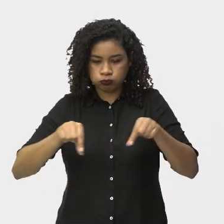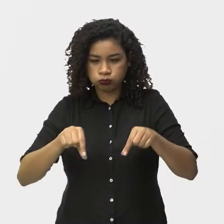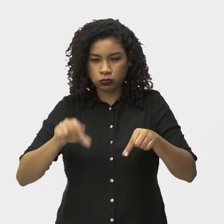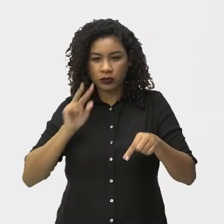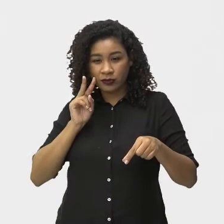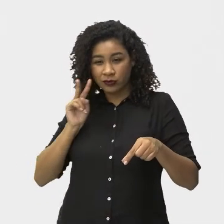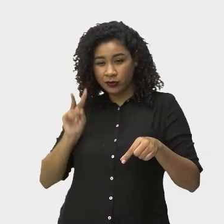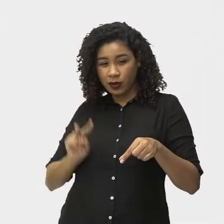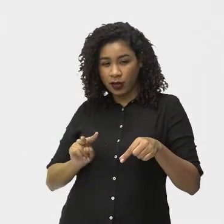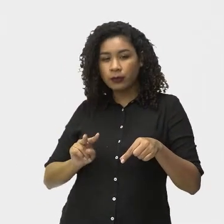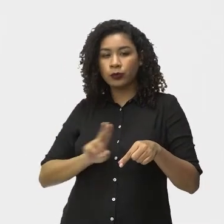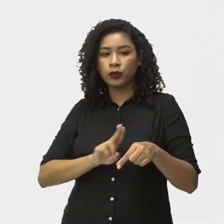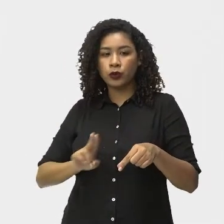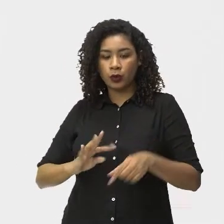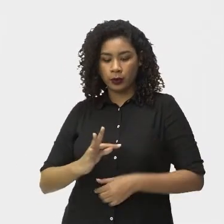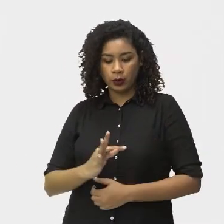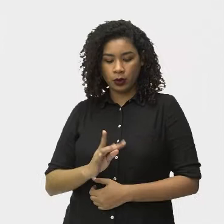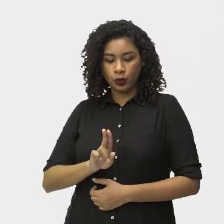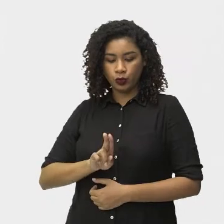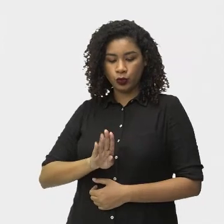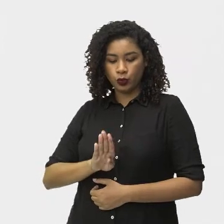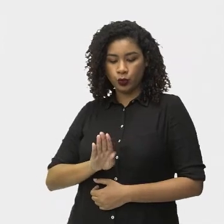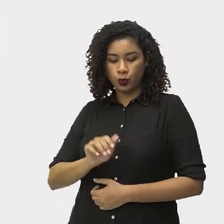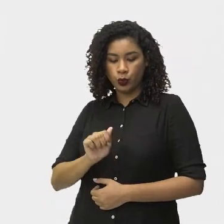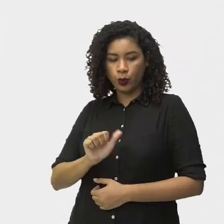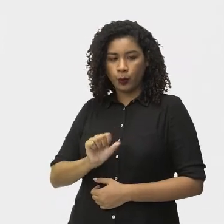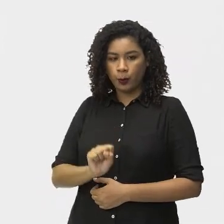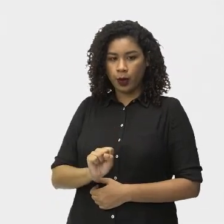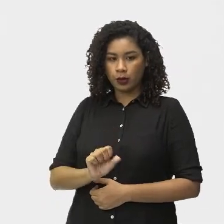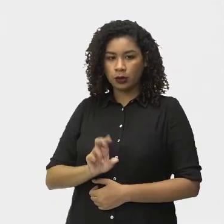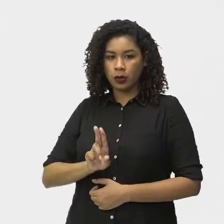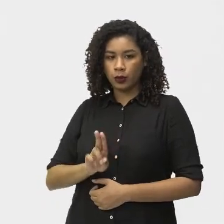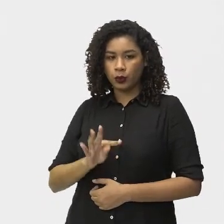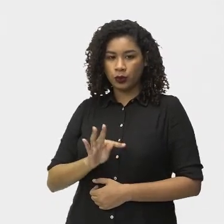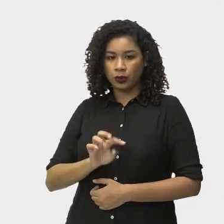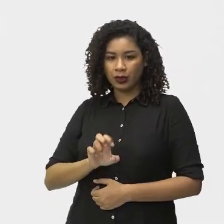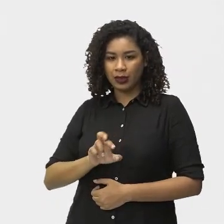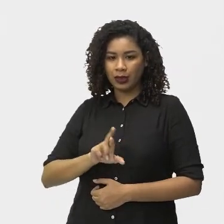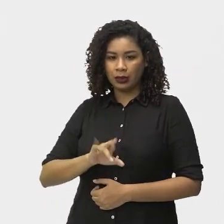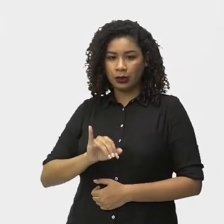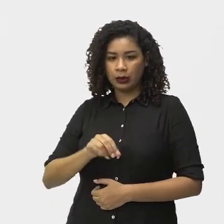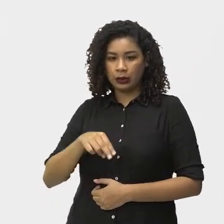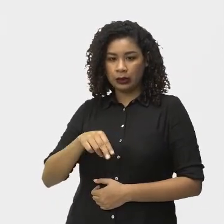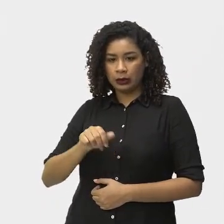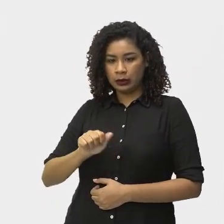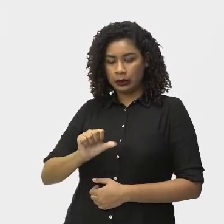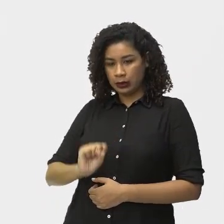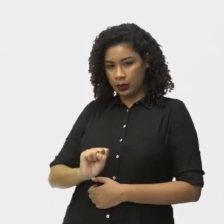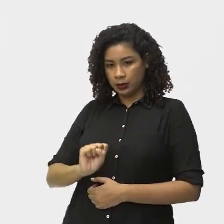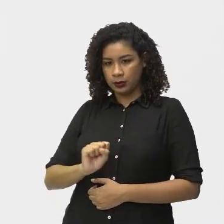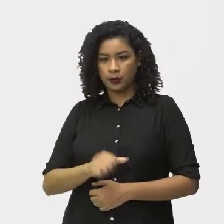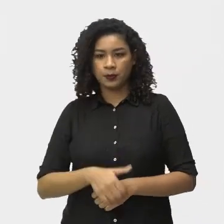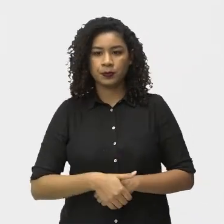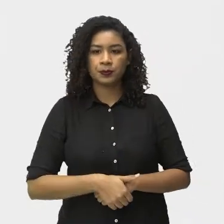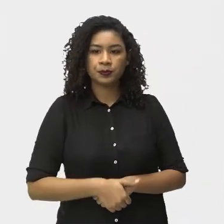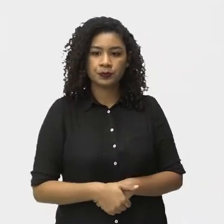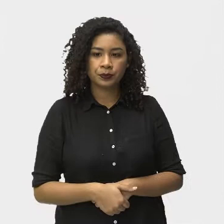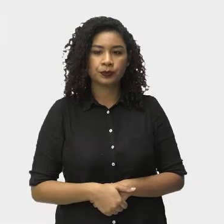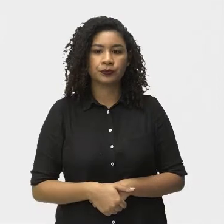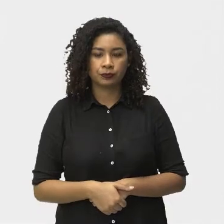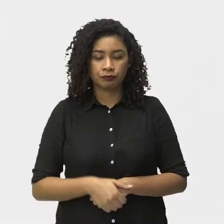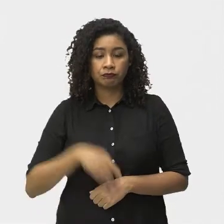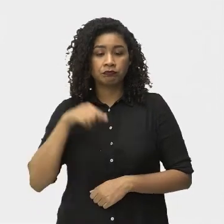são ovidutos que possuem numerosos cílios em sua superfície interna e desempenham a função